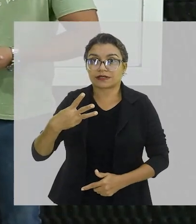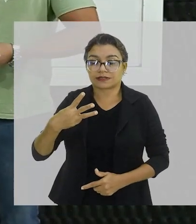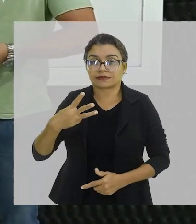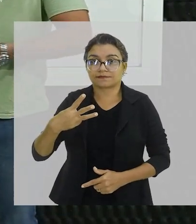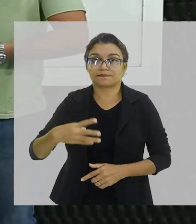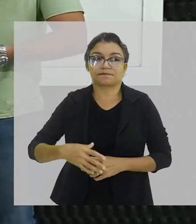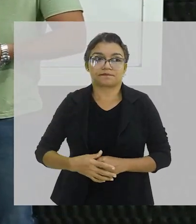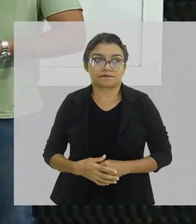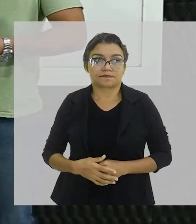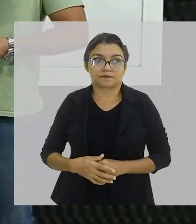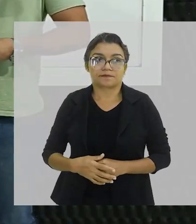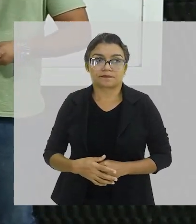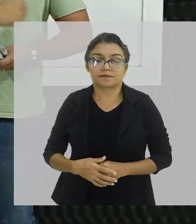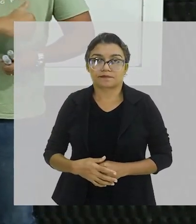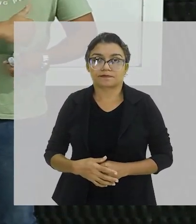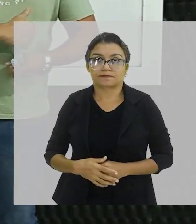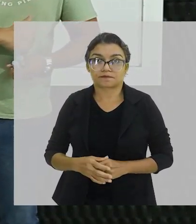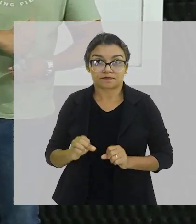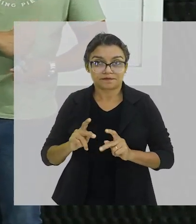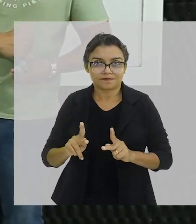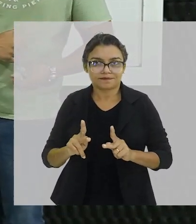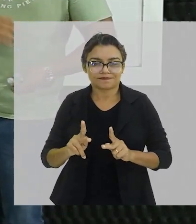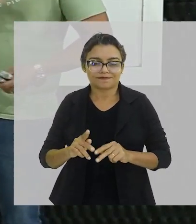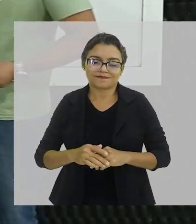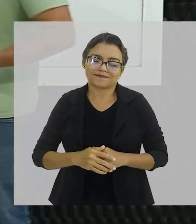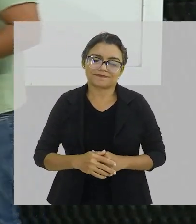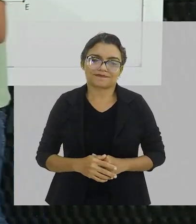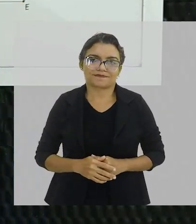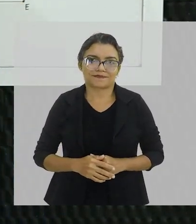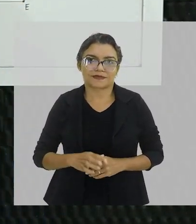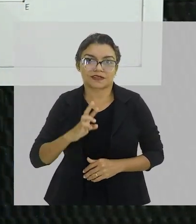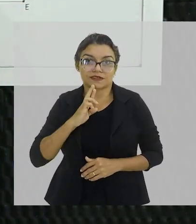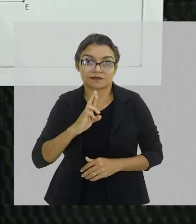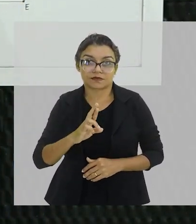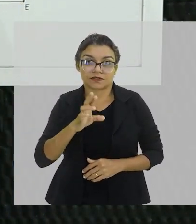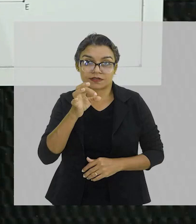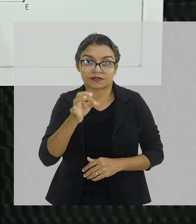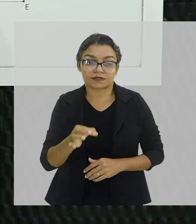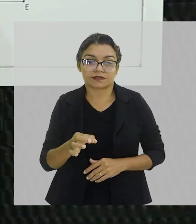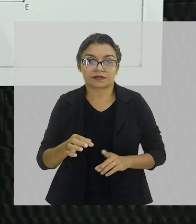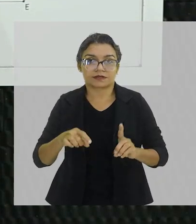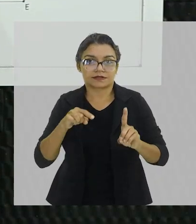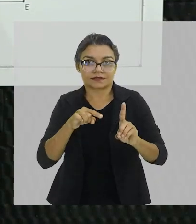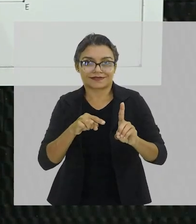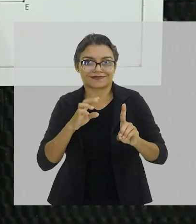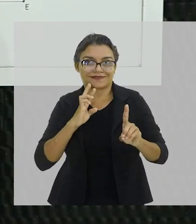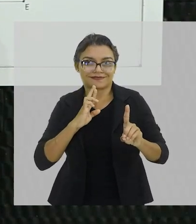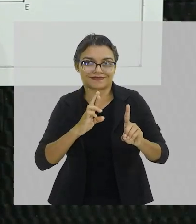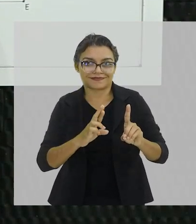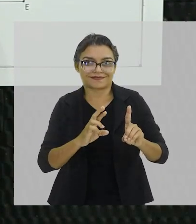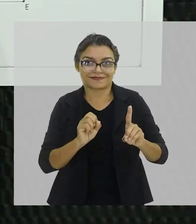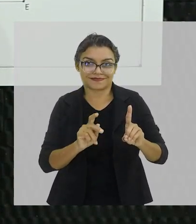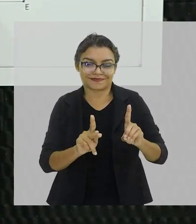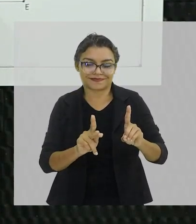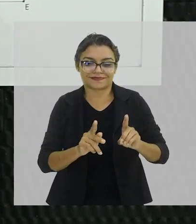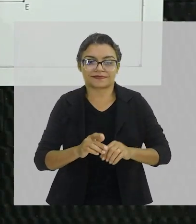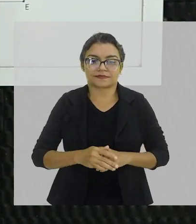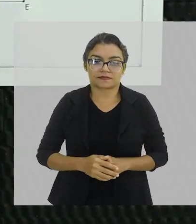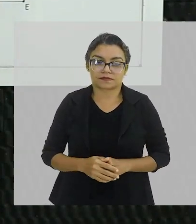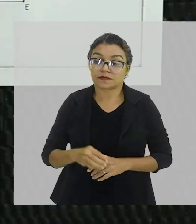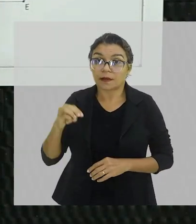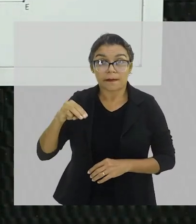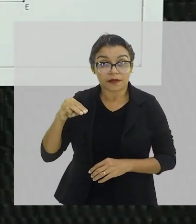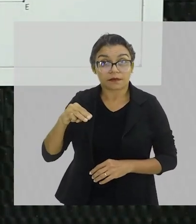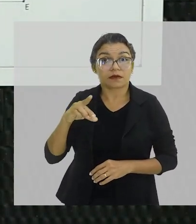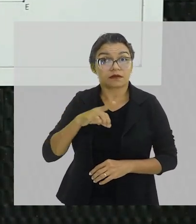de 360 graus. Beleza, galerinha? Então, a resposta correta, letra D, de dado. A matemática é